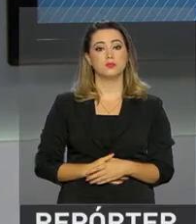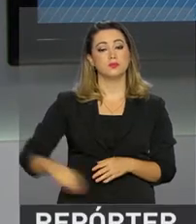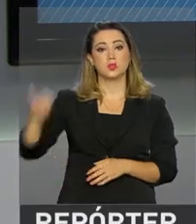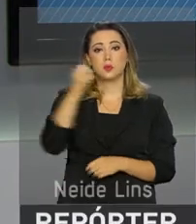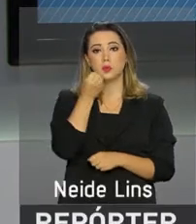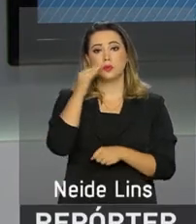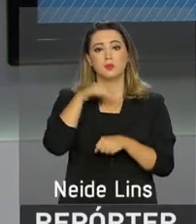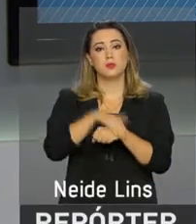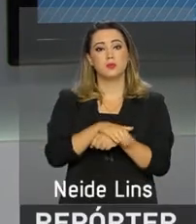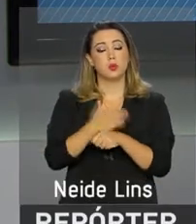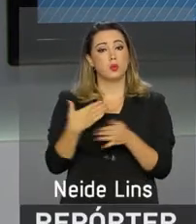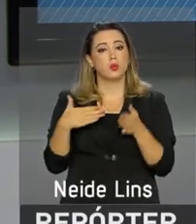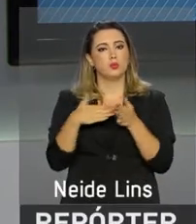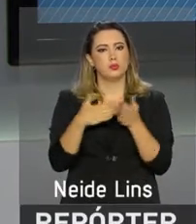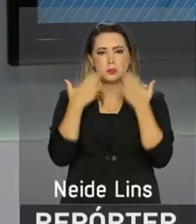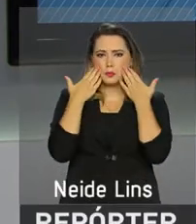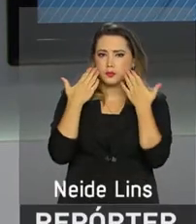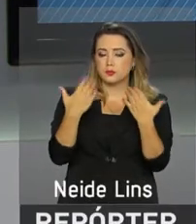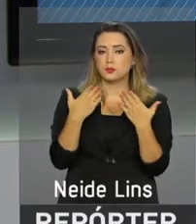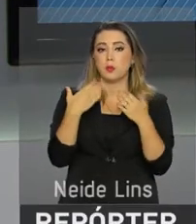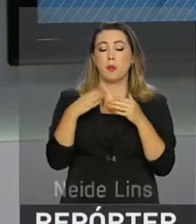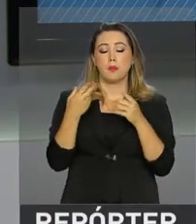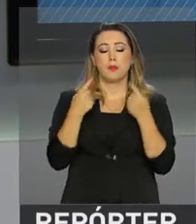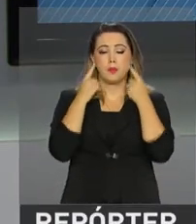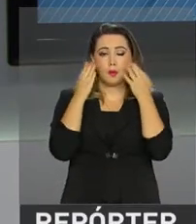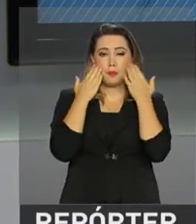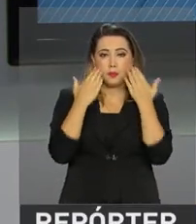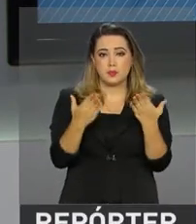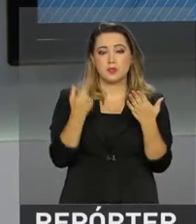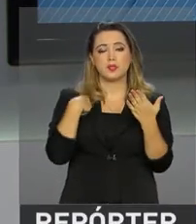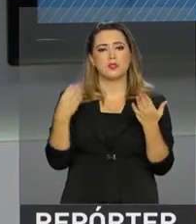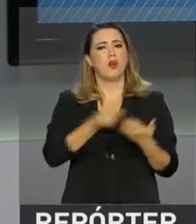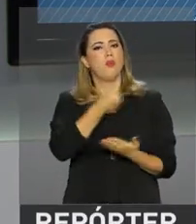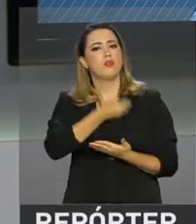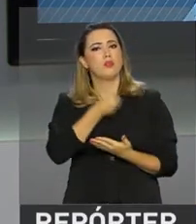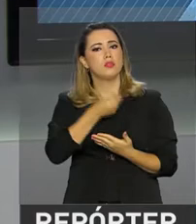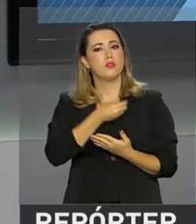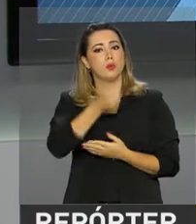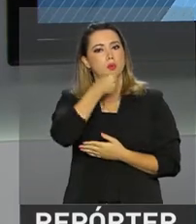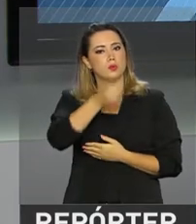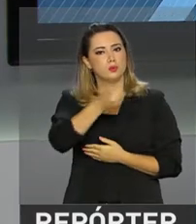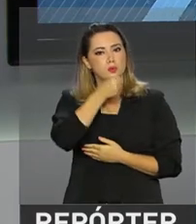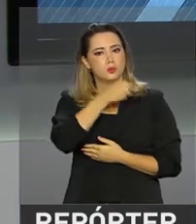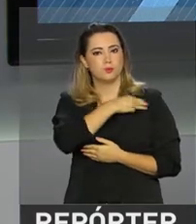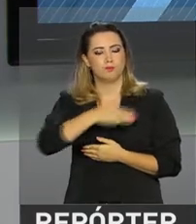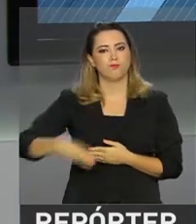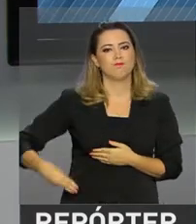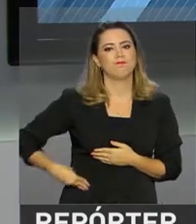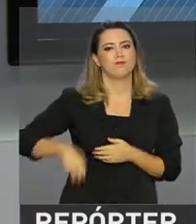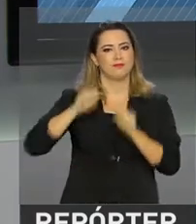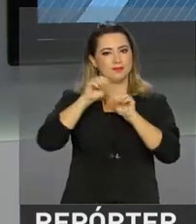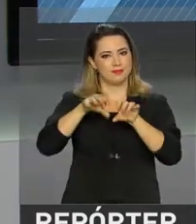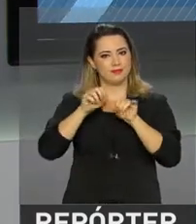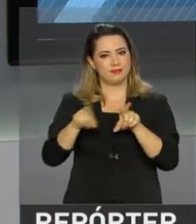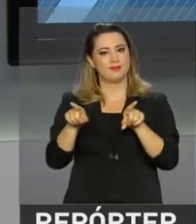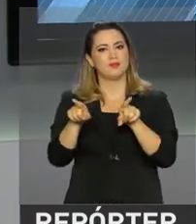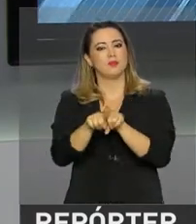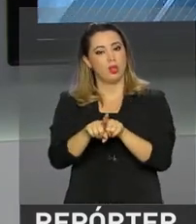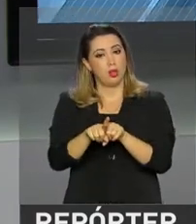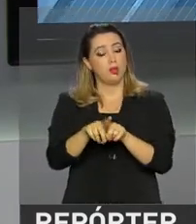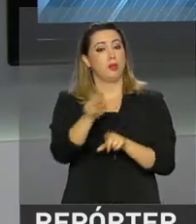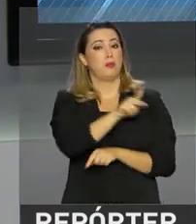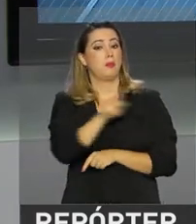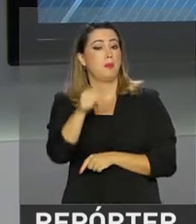Olá, boa noite. Interrompemos a nossa programação para transmitir ao vivo a coletiva de imprensa com o ministro da Educação, Mendonça Filho, e